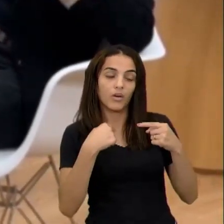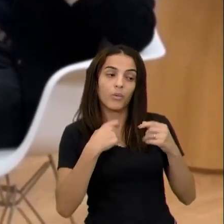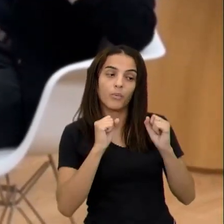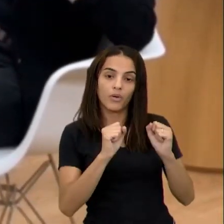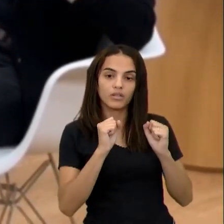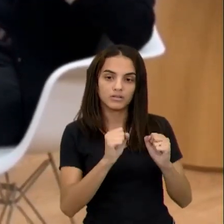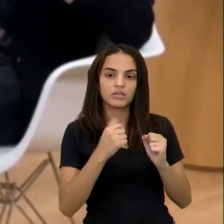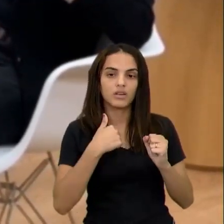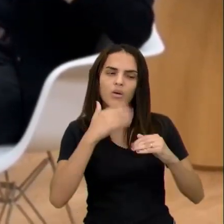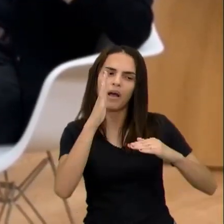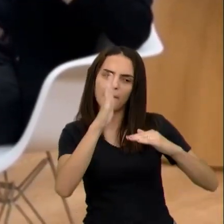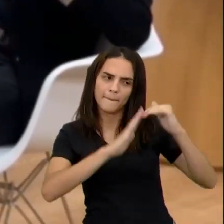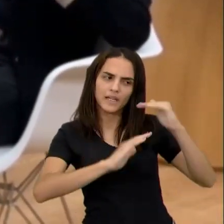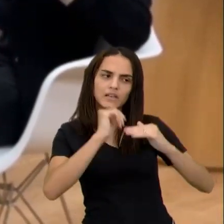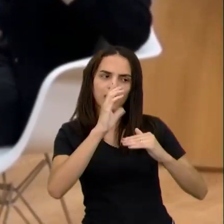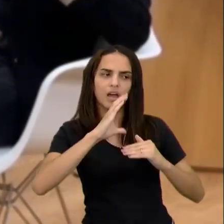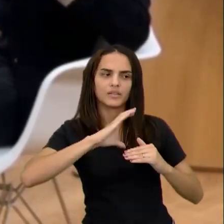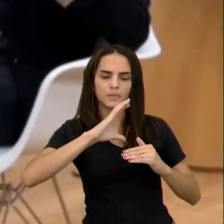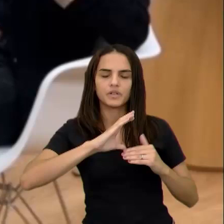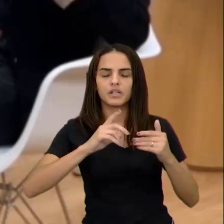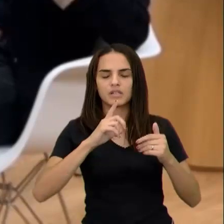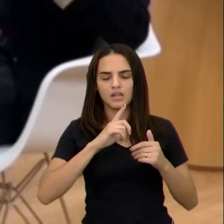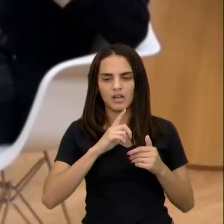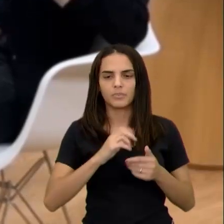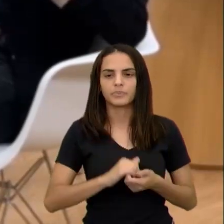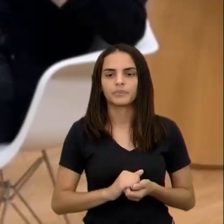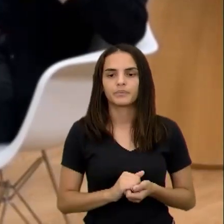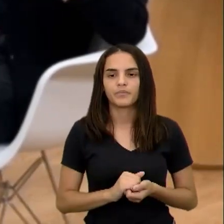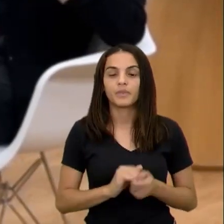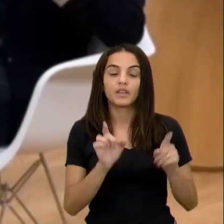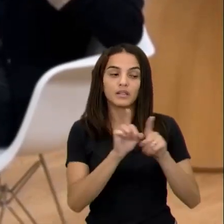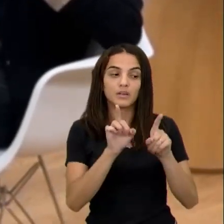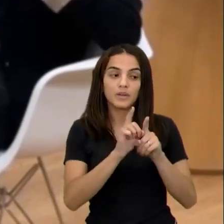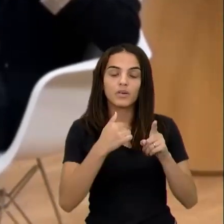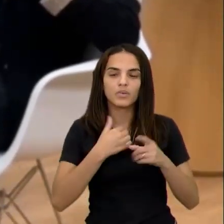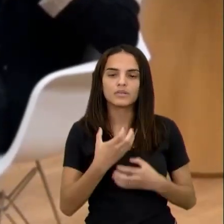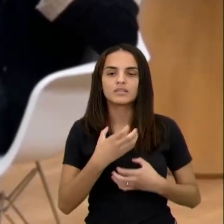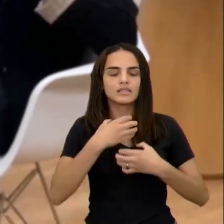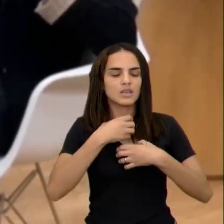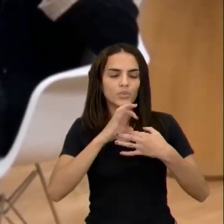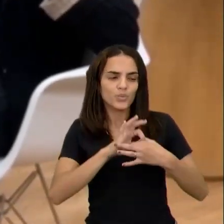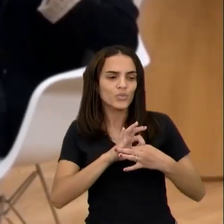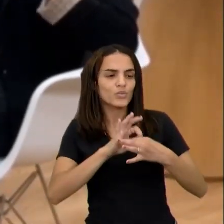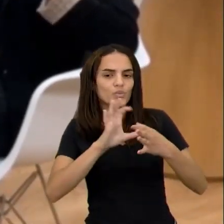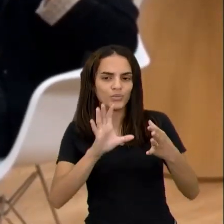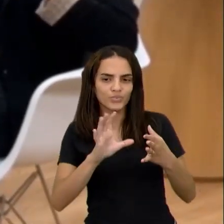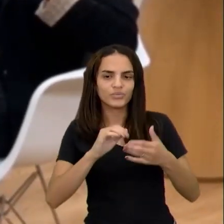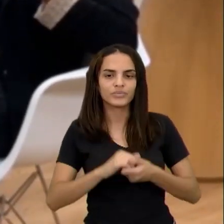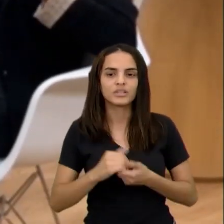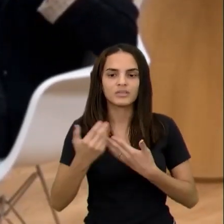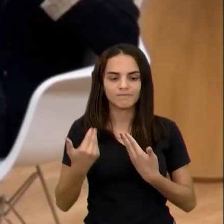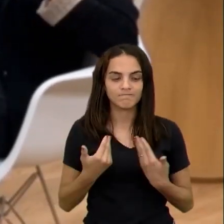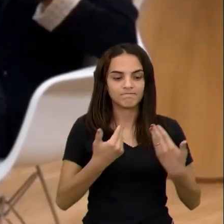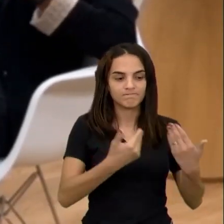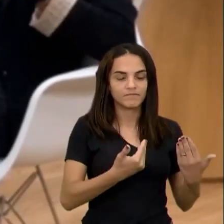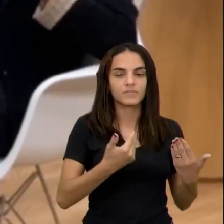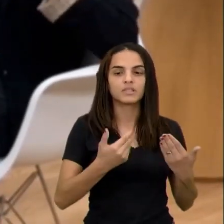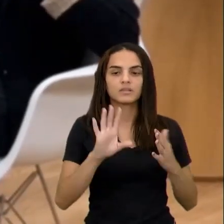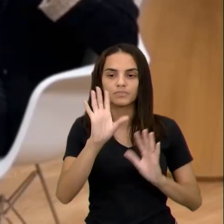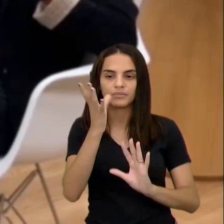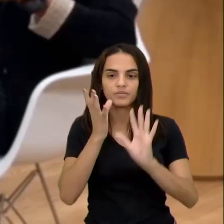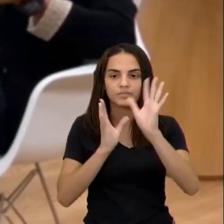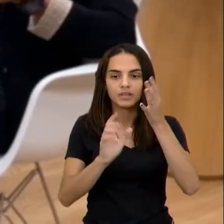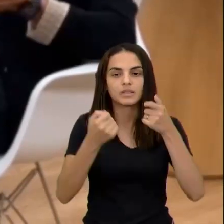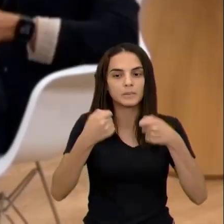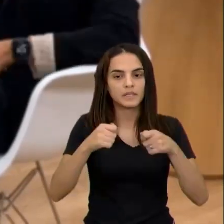dizer que tenho domínio da norma padrão, né, da língua portuguesa, e também me sinto muito à vontade de me comunicar, né, nessas situações que